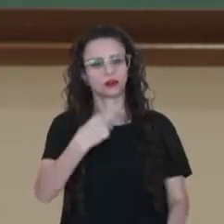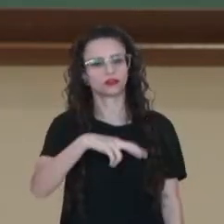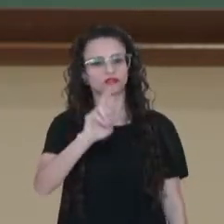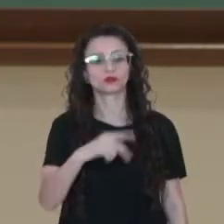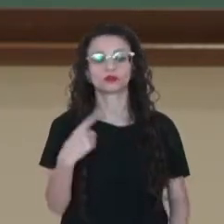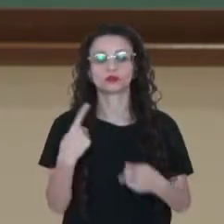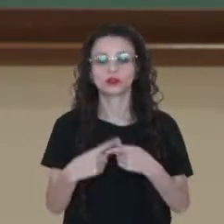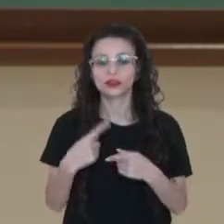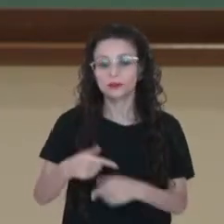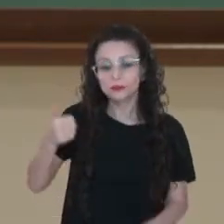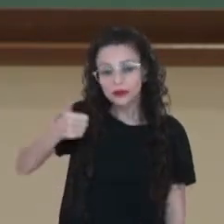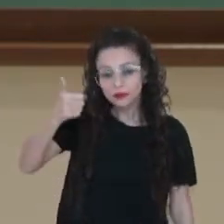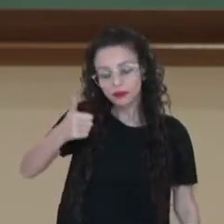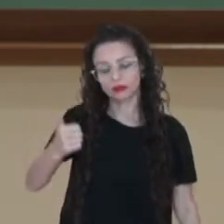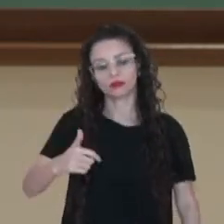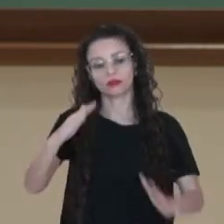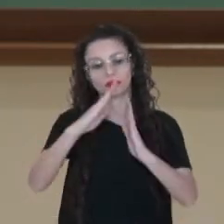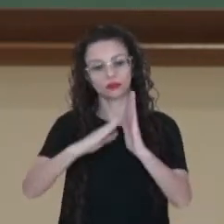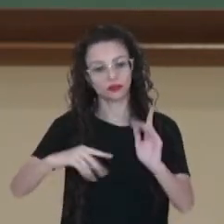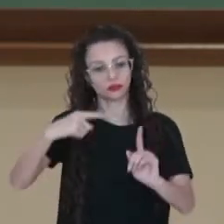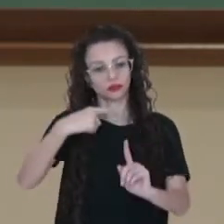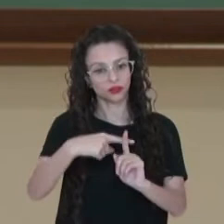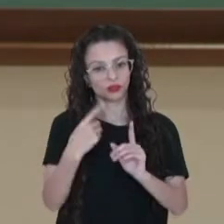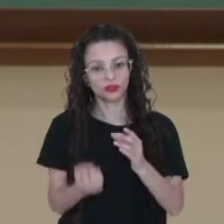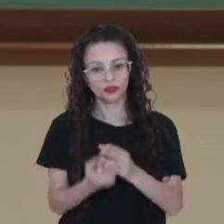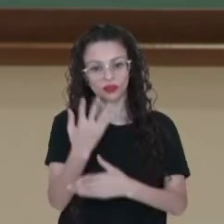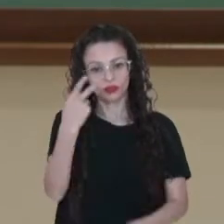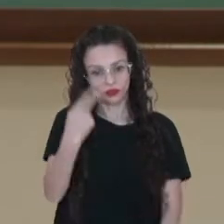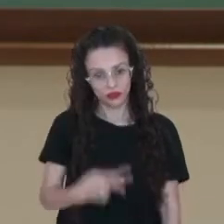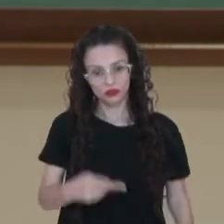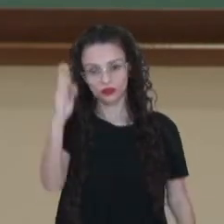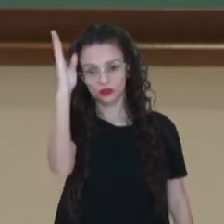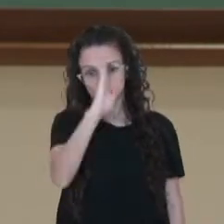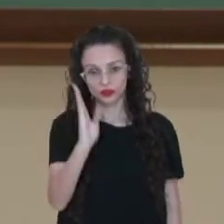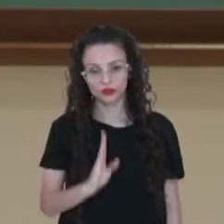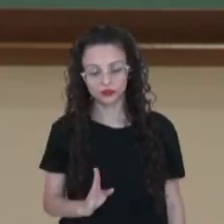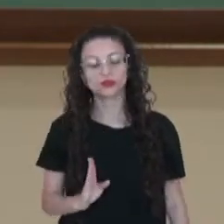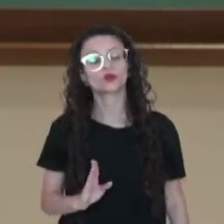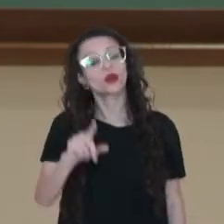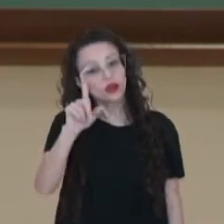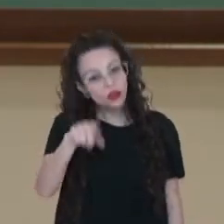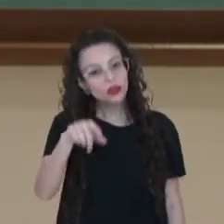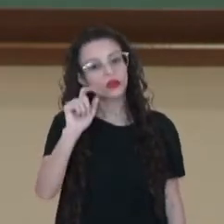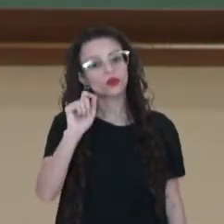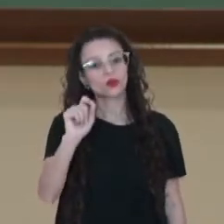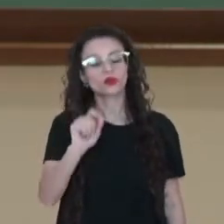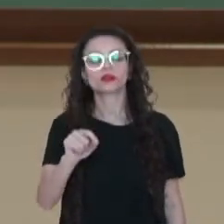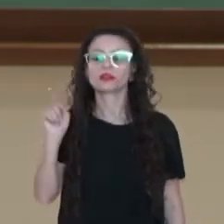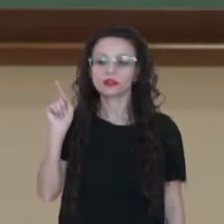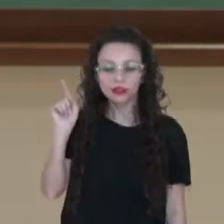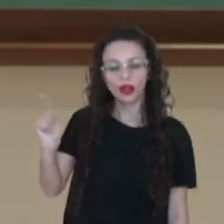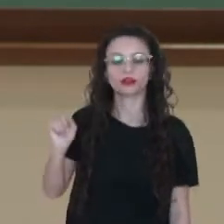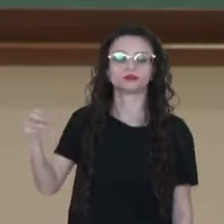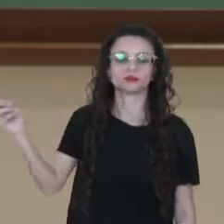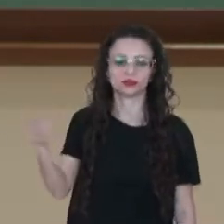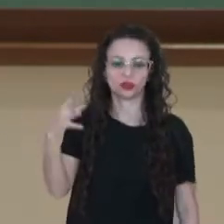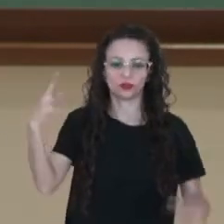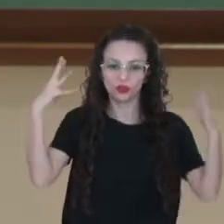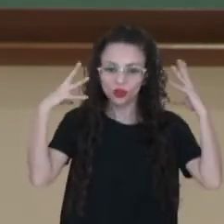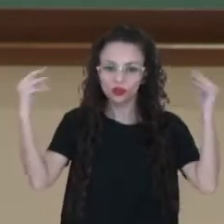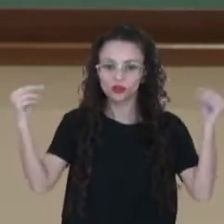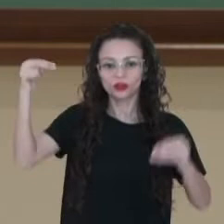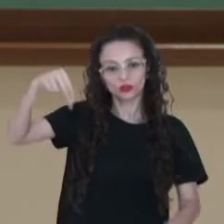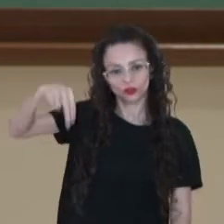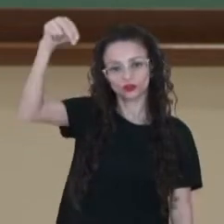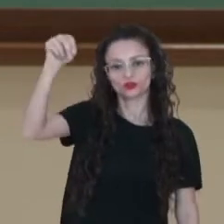primeira sinagoga criada no Brasil, instalada no Brasil, foi na Nova Holanda, foi no Brasil, no